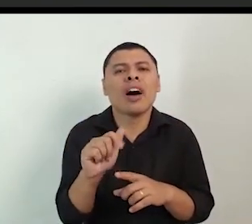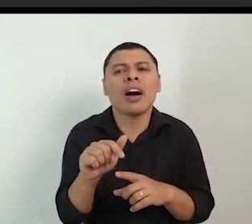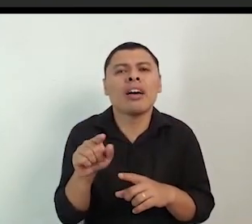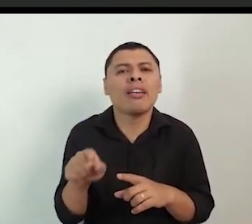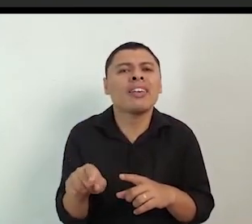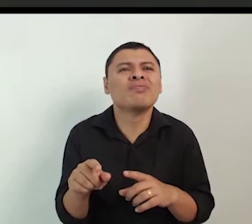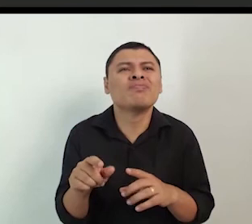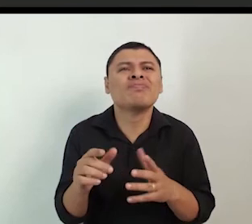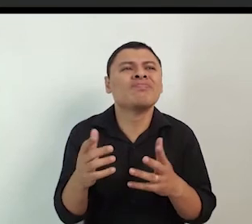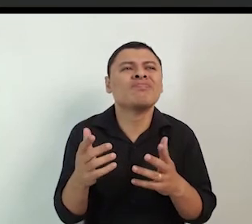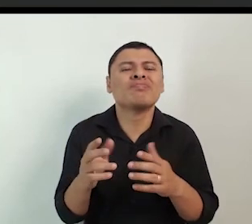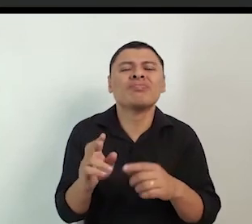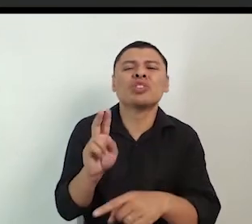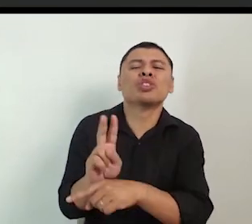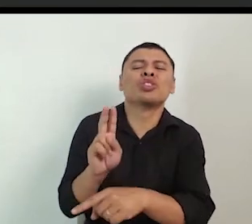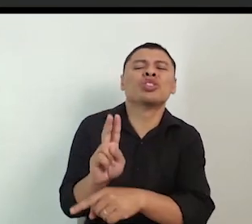ela só realmente